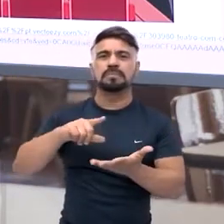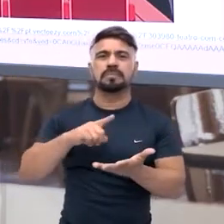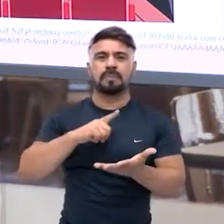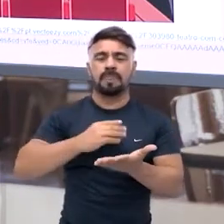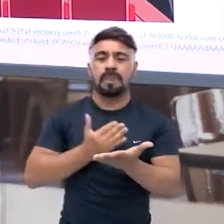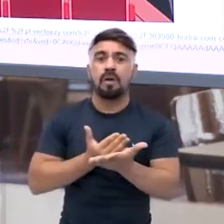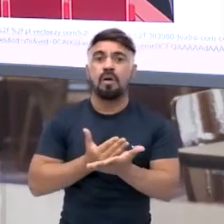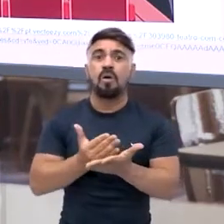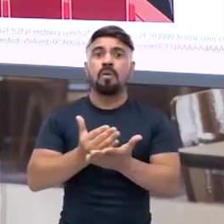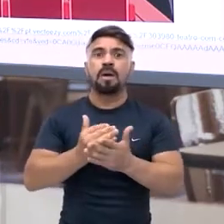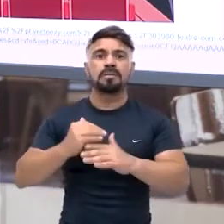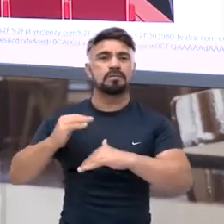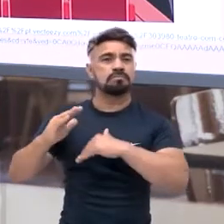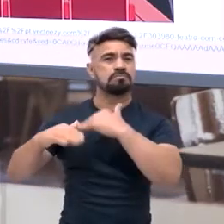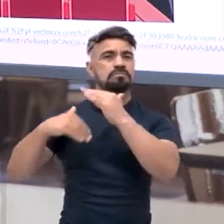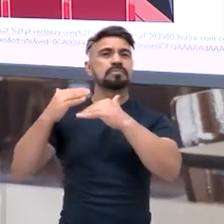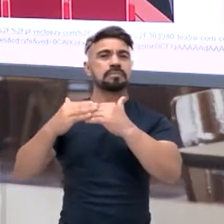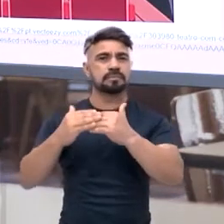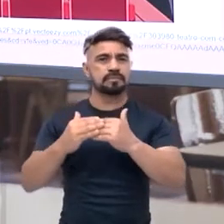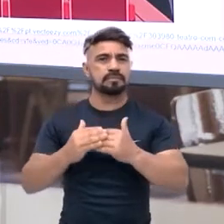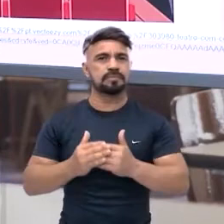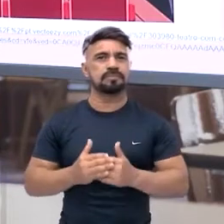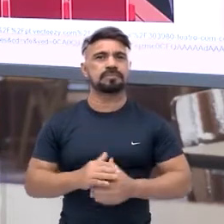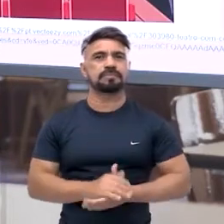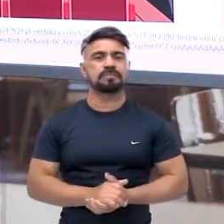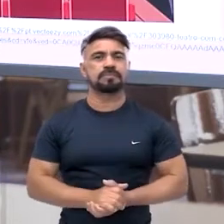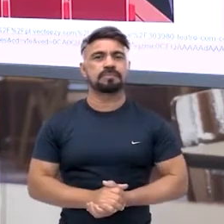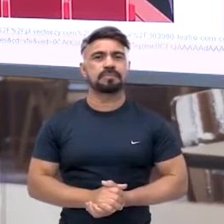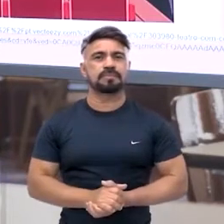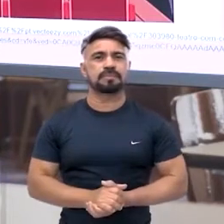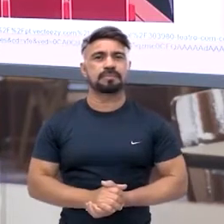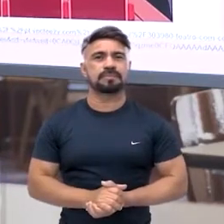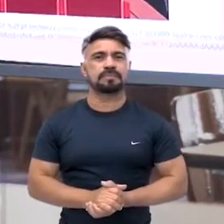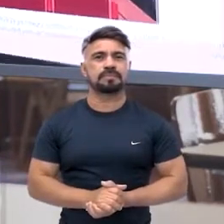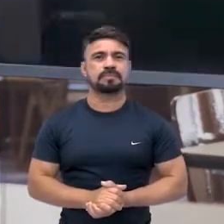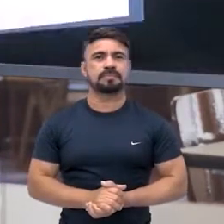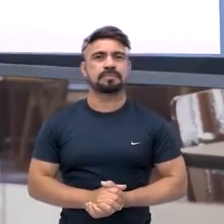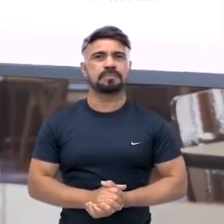ações todas começam a se desenvolver. Vamos comigo?